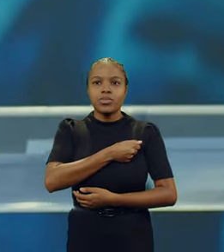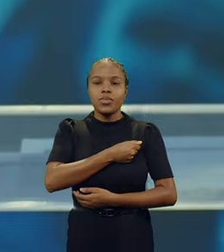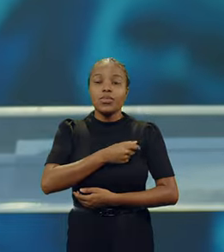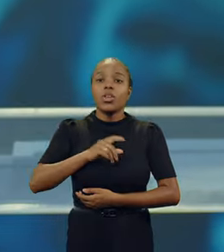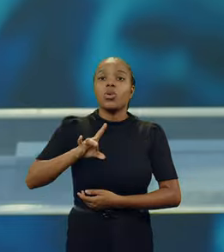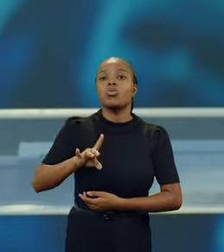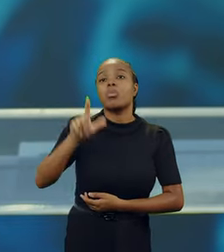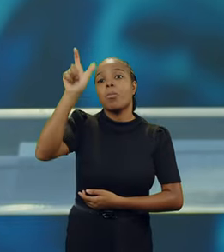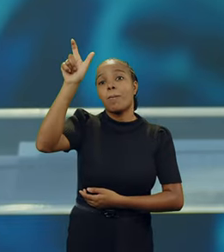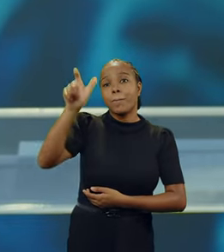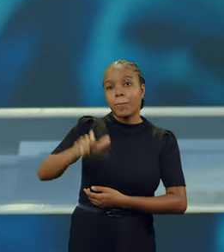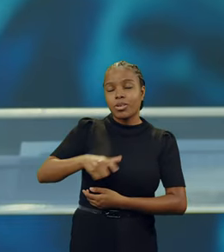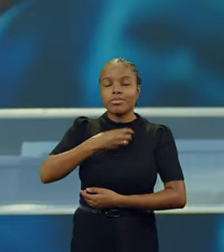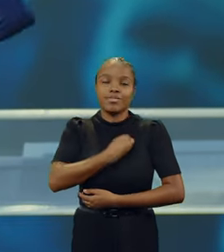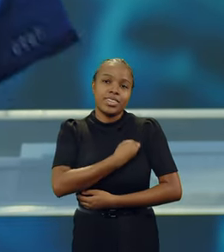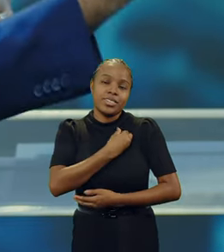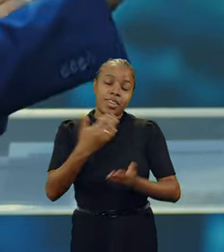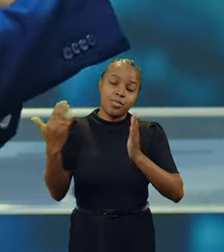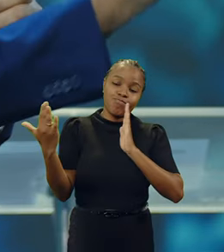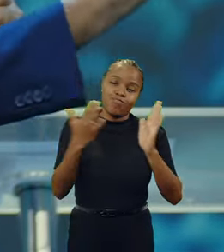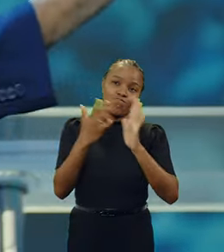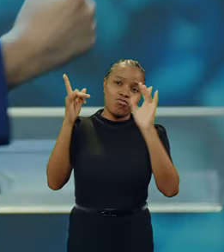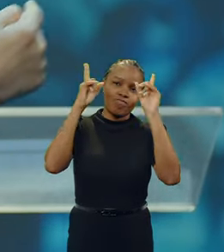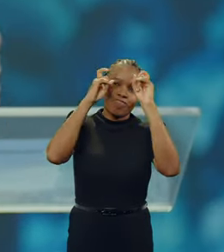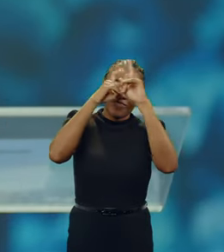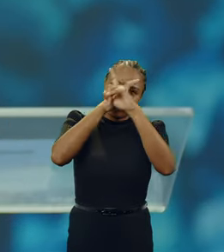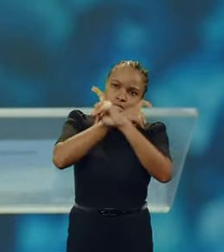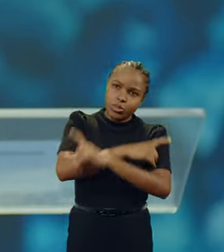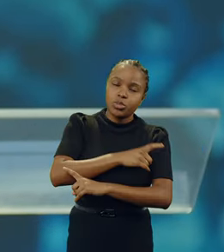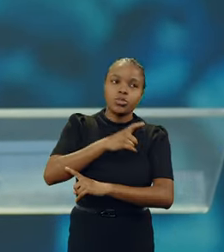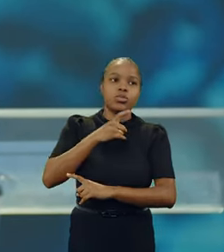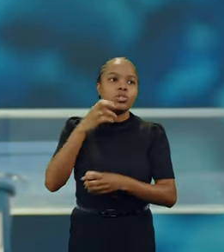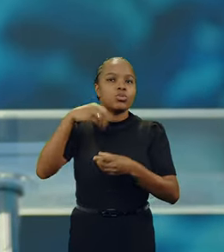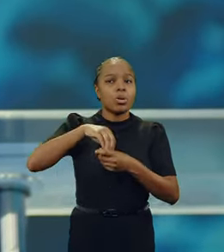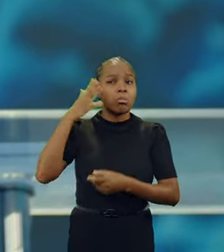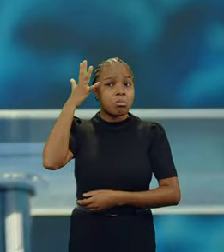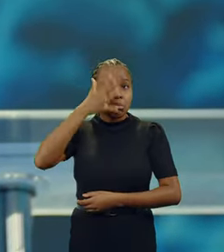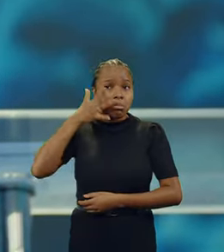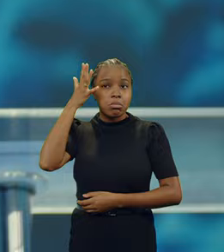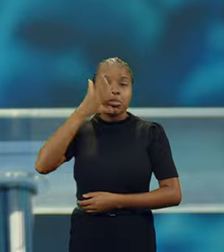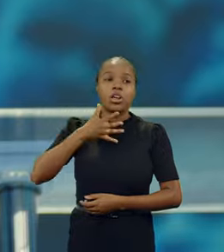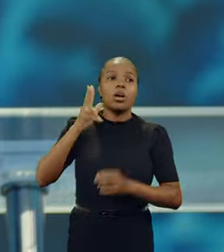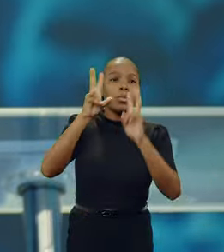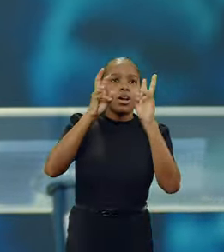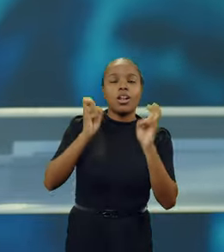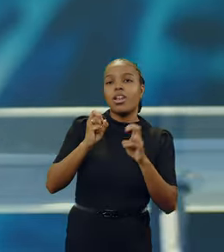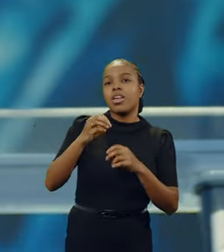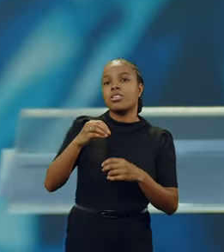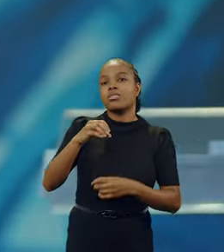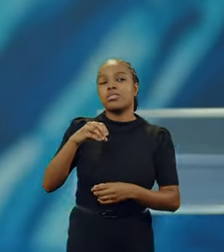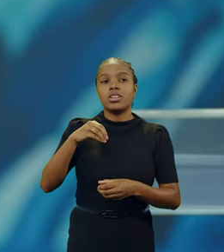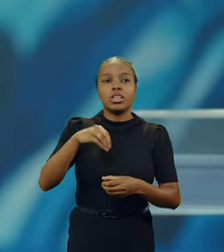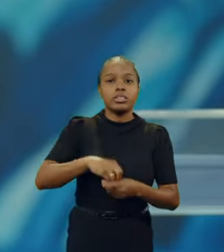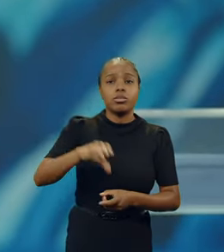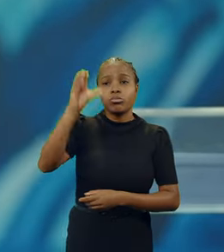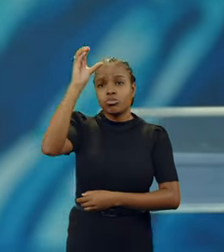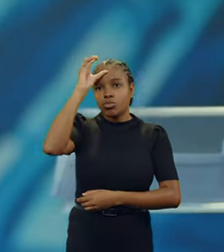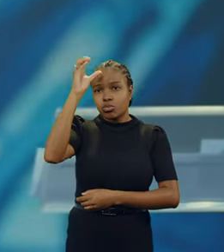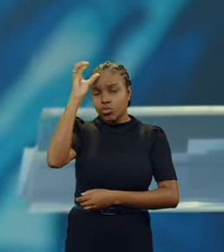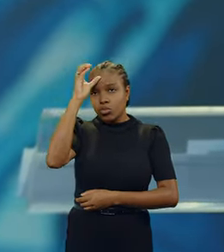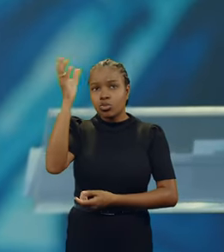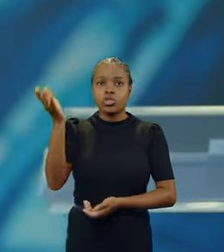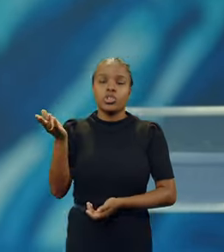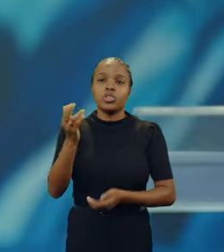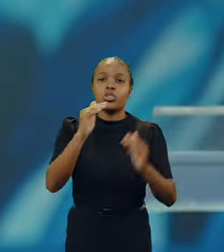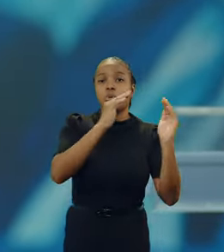que estão vivendo esta situação. Pastor, o que foi tratado aqui, ó, está lá na família do tio, do primo, do parente, do vizinho, ou seja,